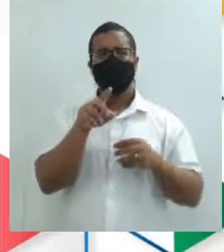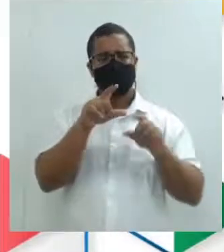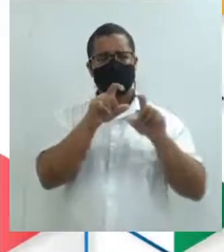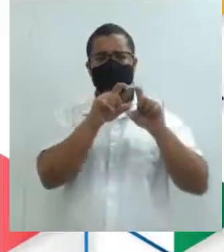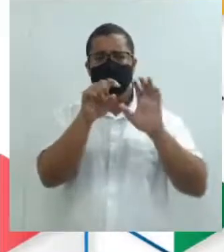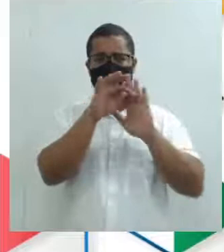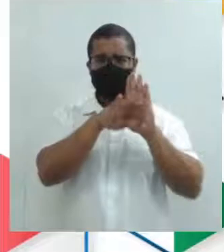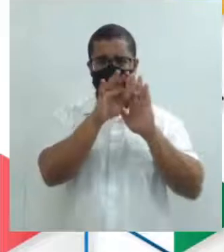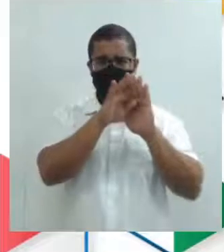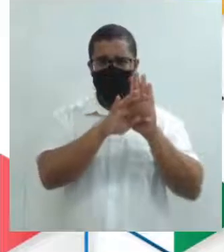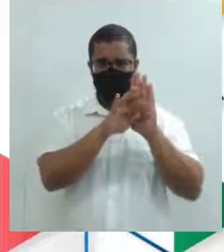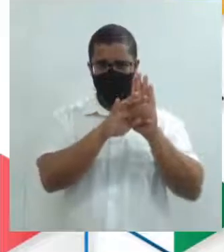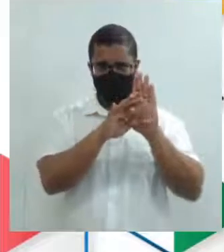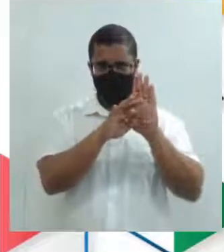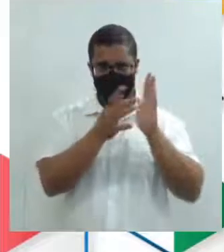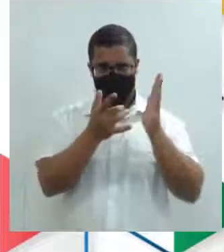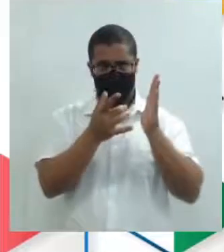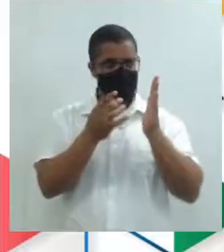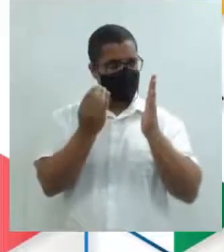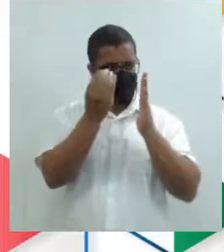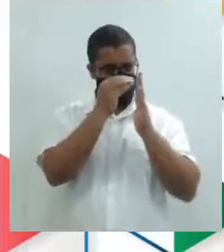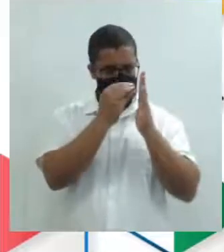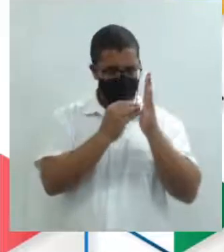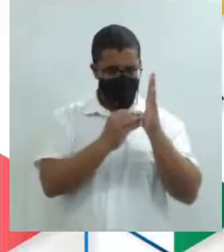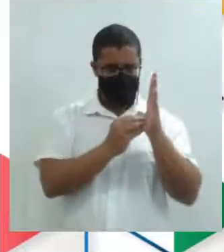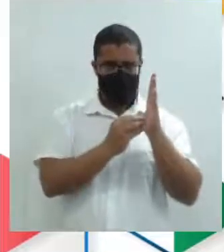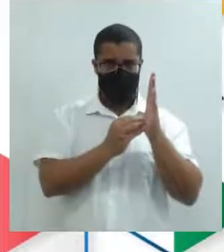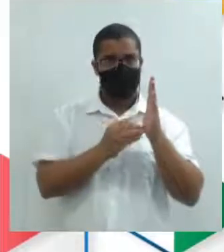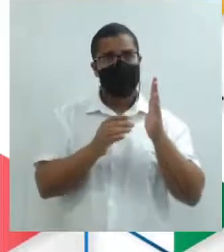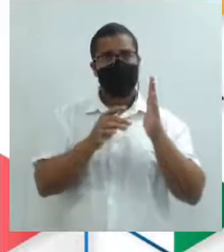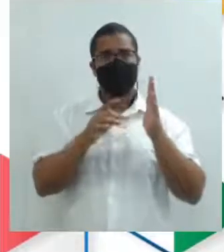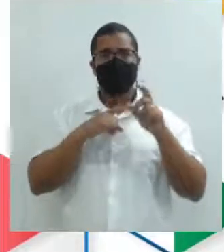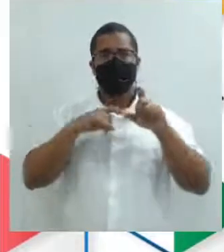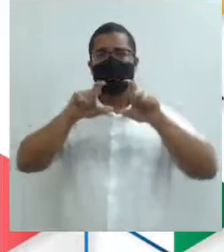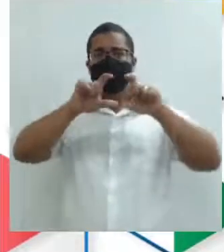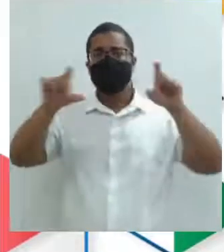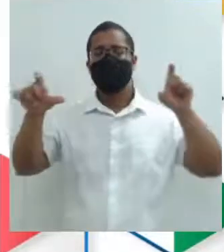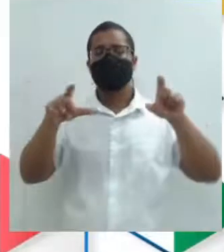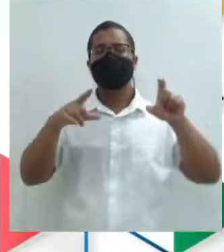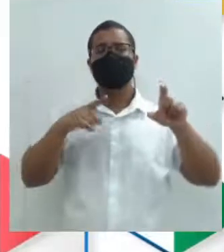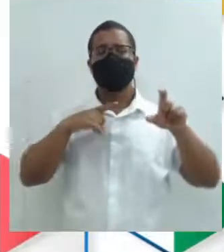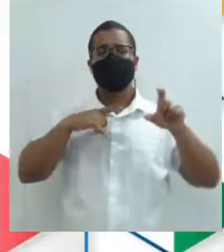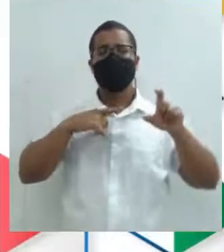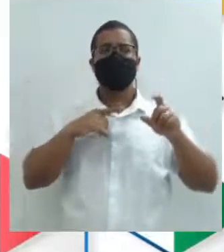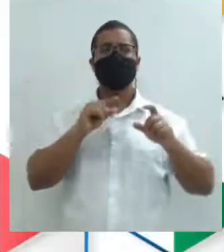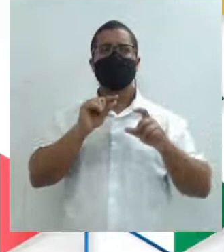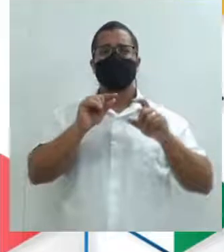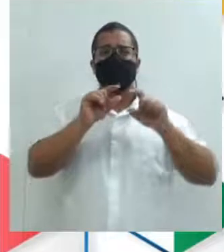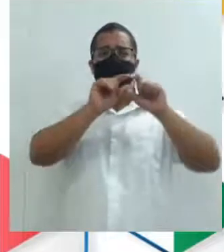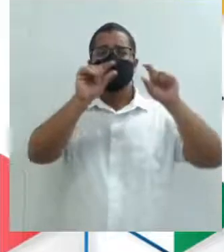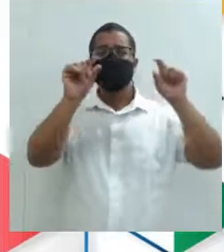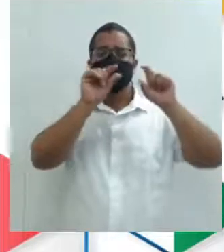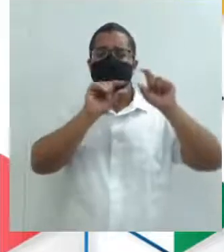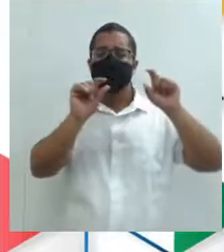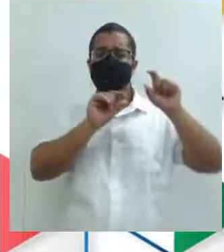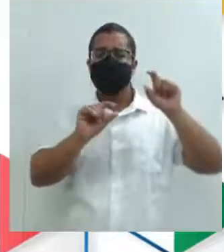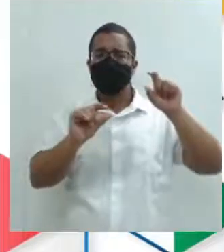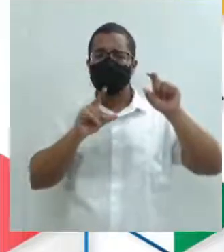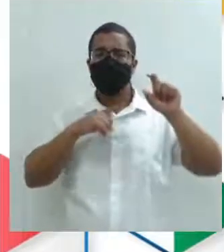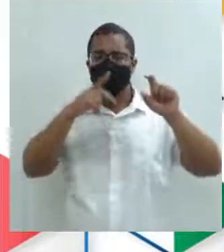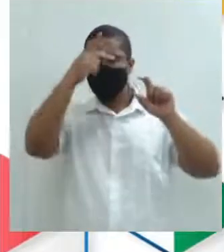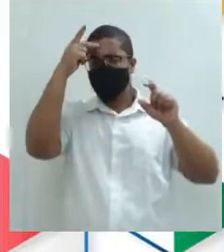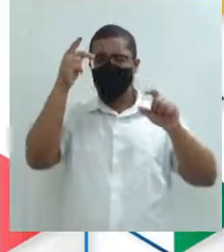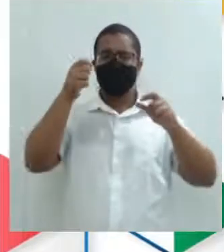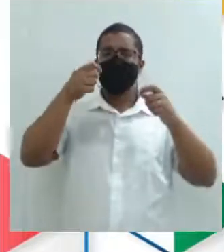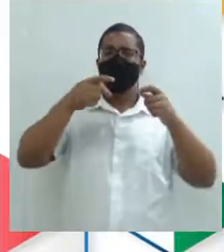que utiliza palavras. Então, numa tirinha nós temos ali, nas partes em que o personagem ele fala,